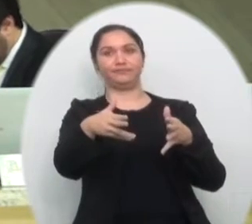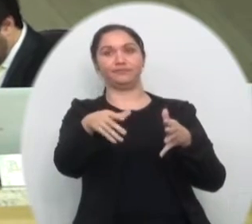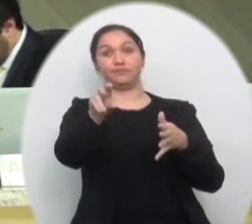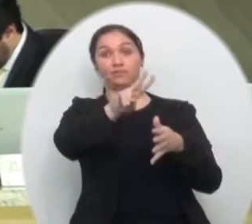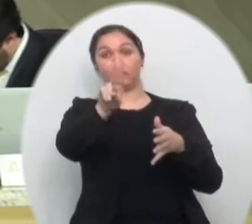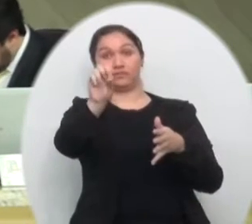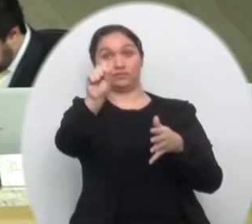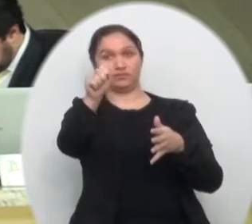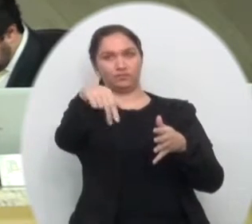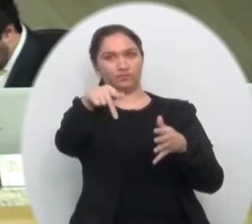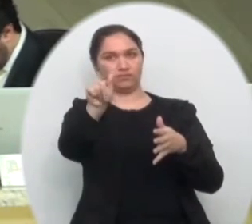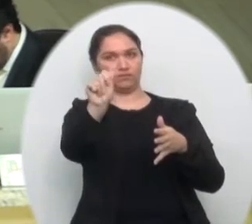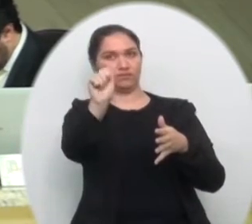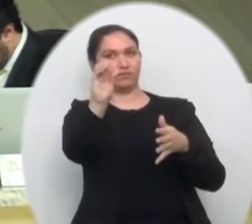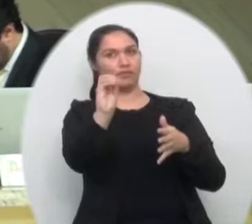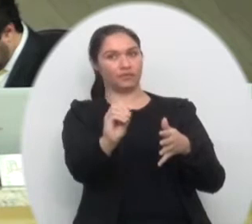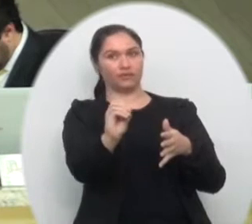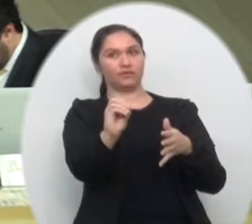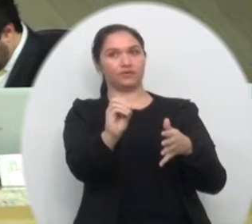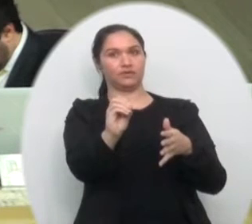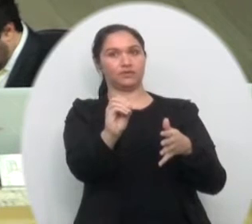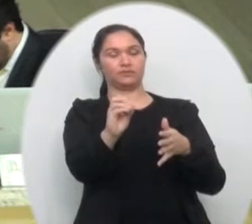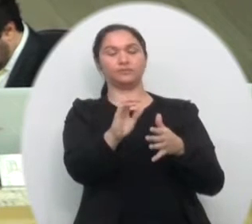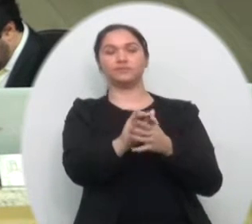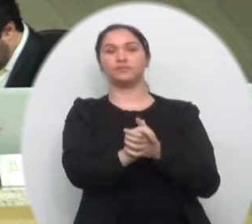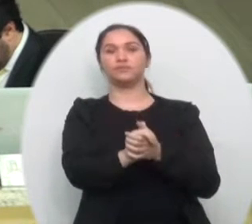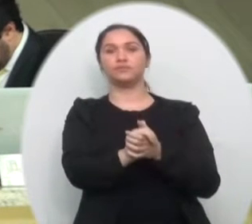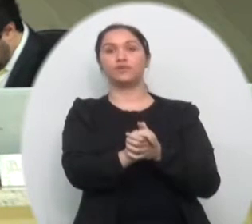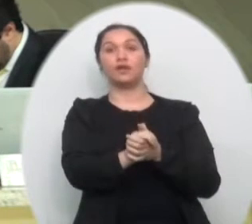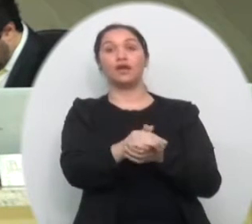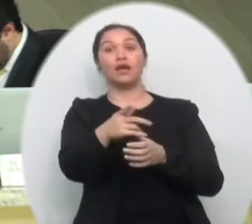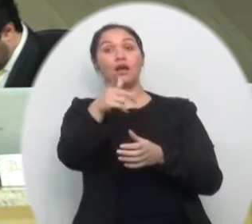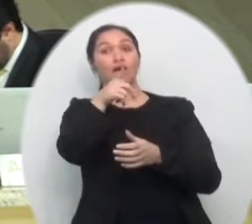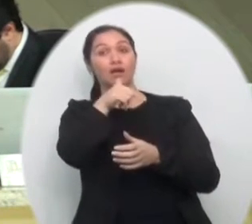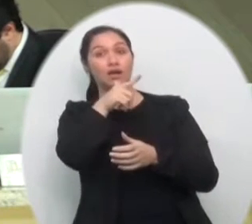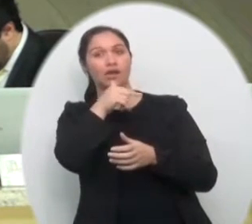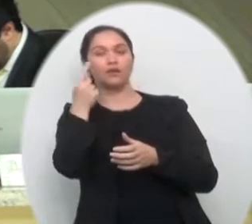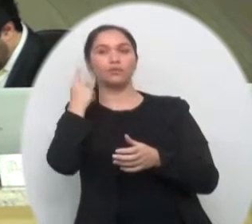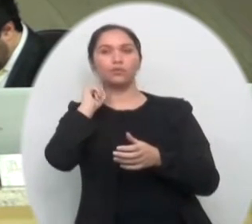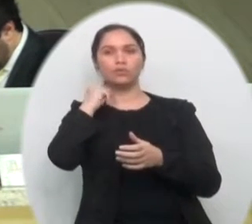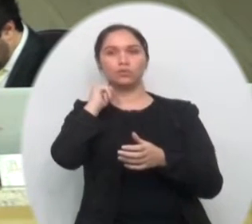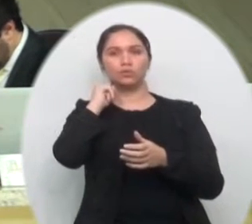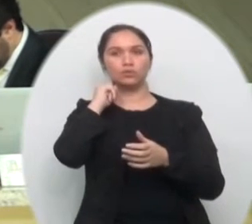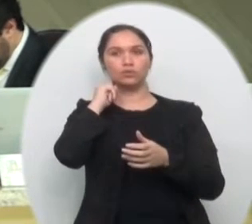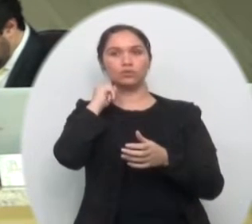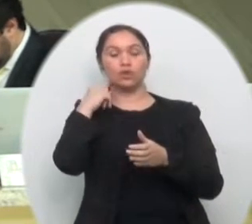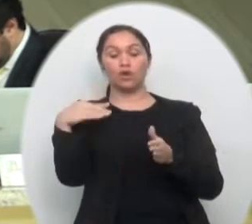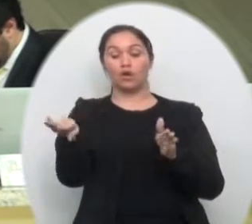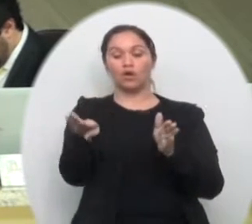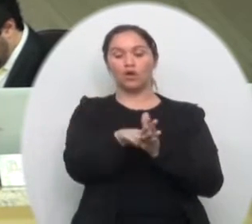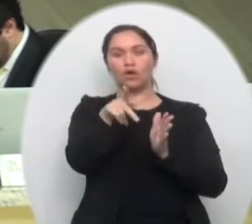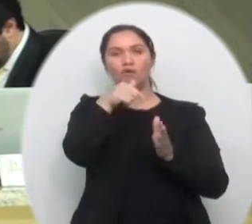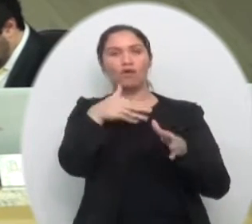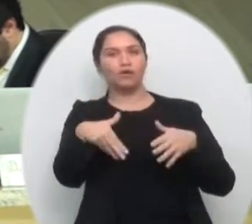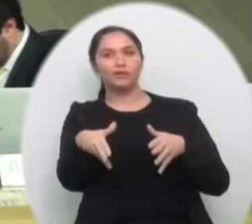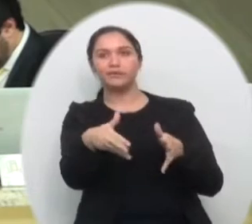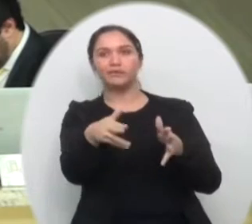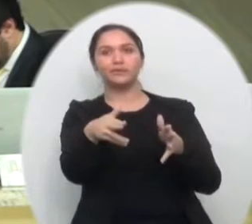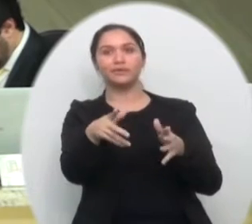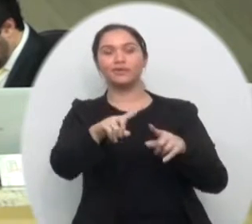empresa instalou uma bomba e fez um encanamento de 2 quilômetros e alguma coisa, bombeando diretamente no Rio